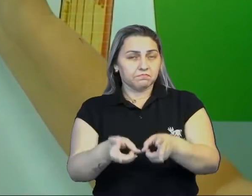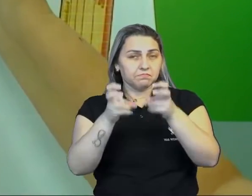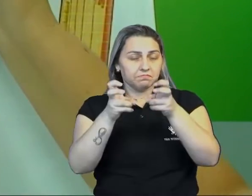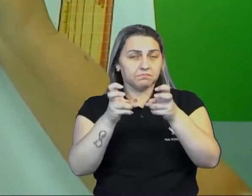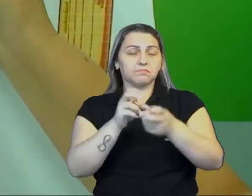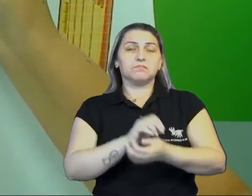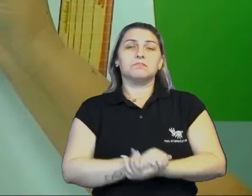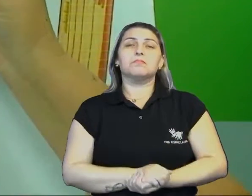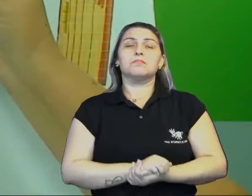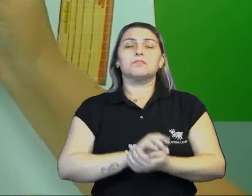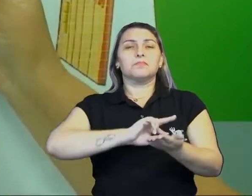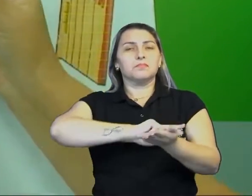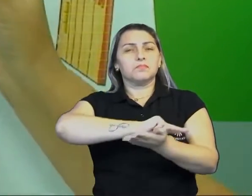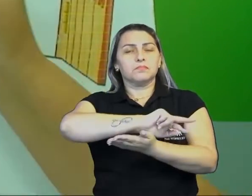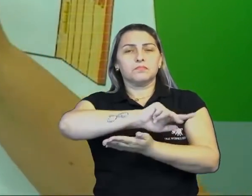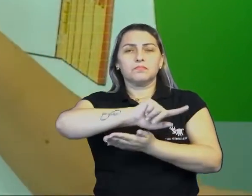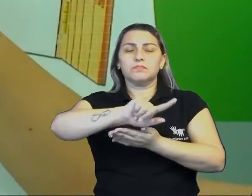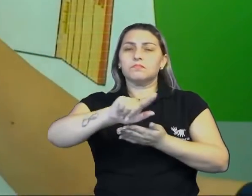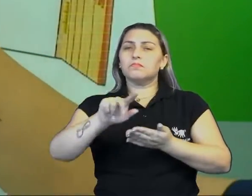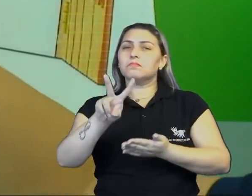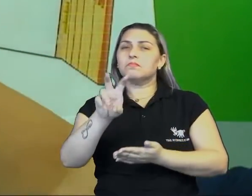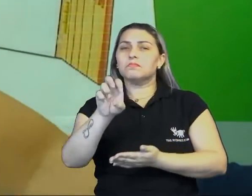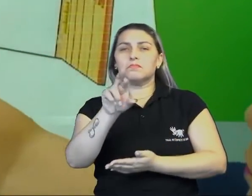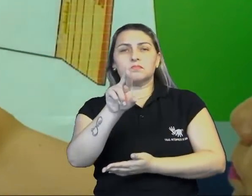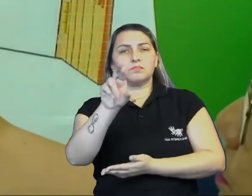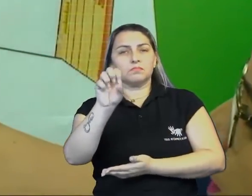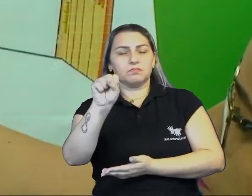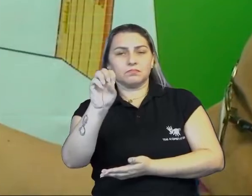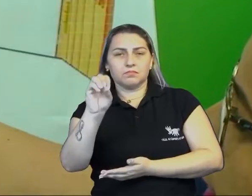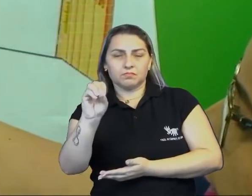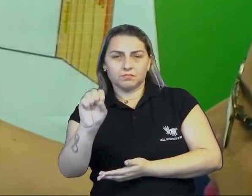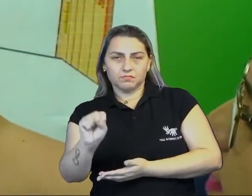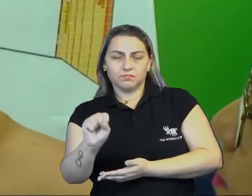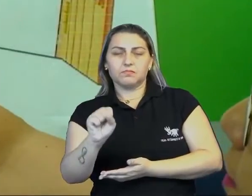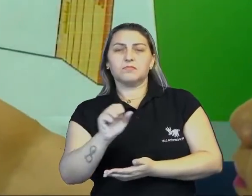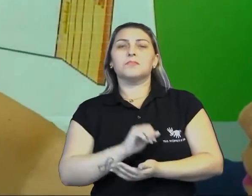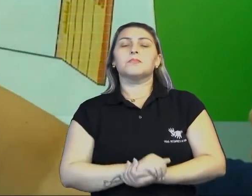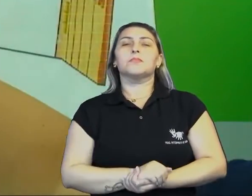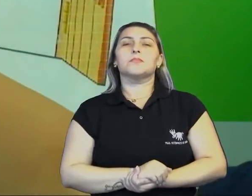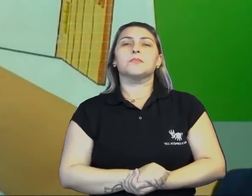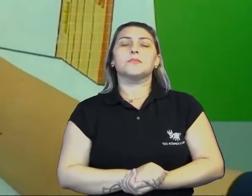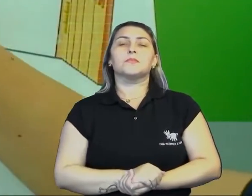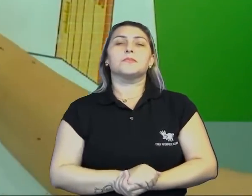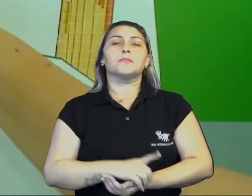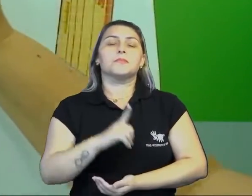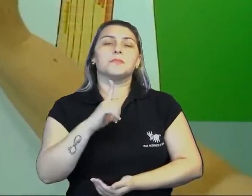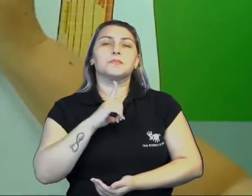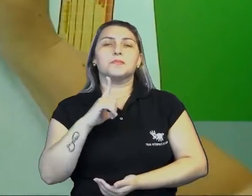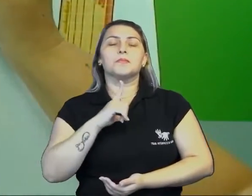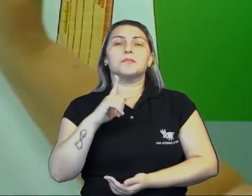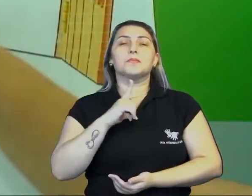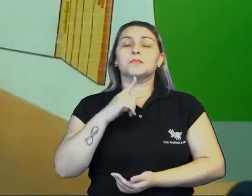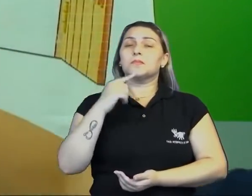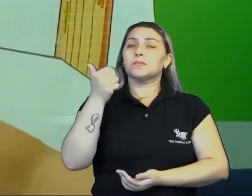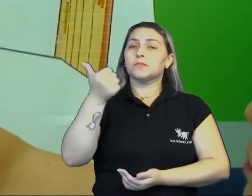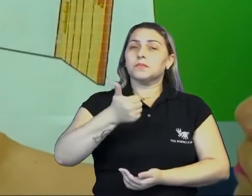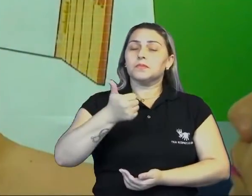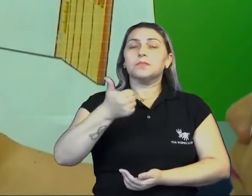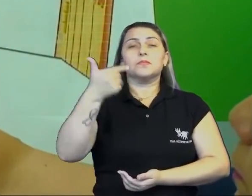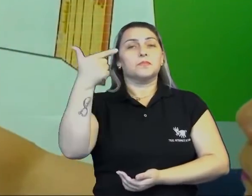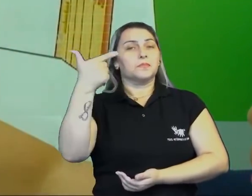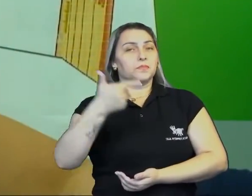ele é composto de vários versos. Olha só, nós temos um primeiro verso, nós temos o